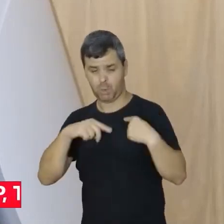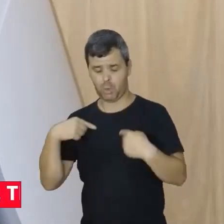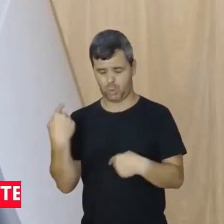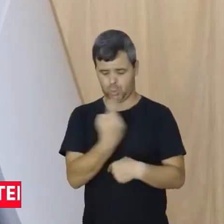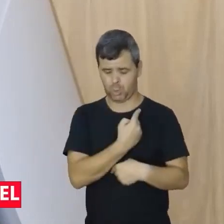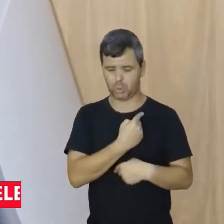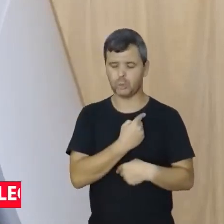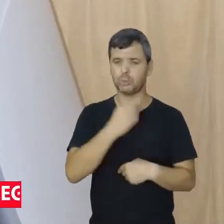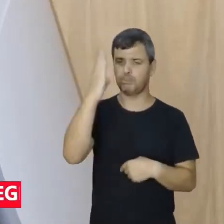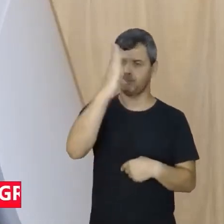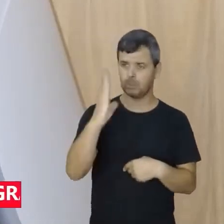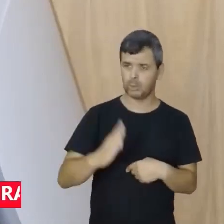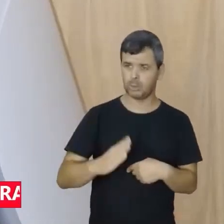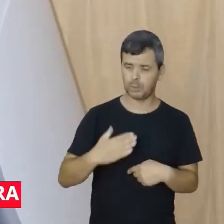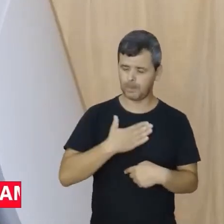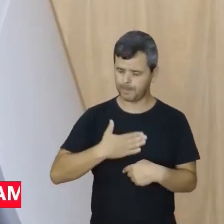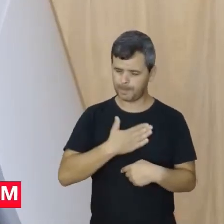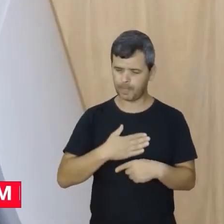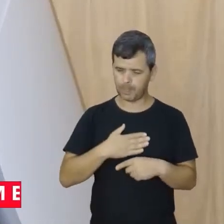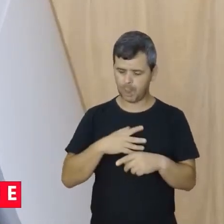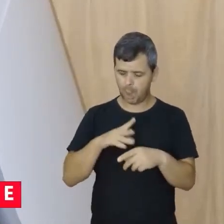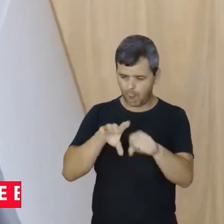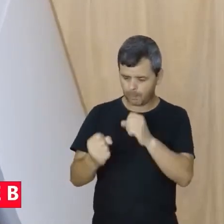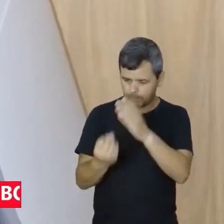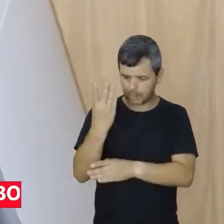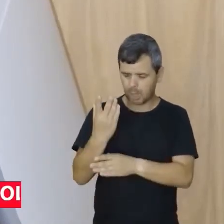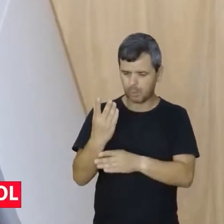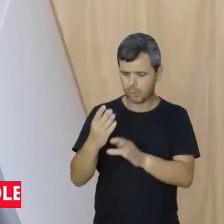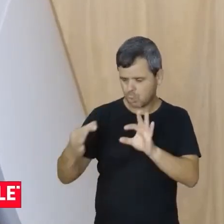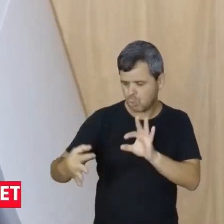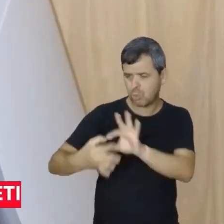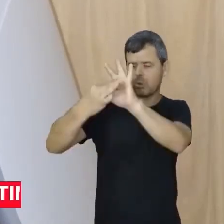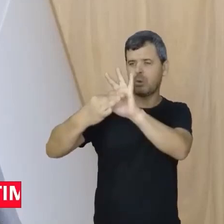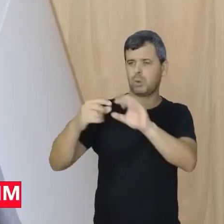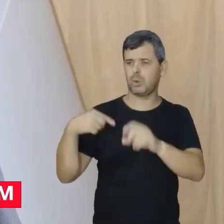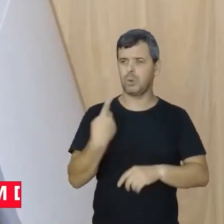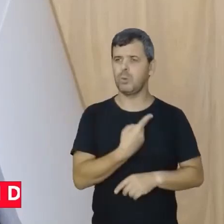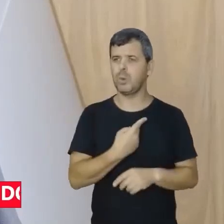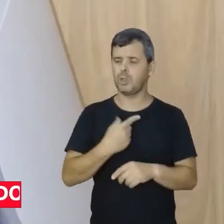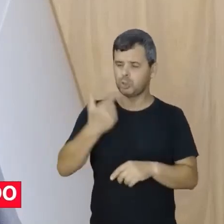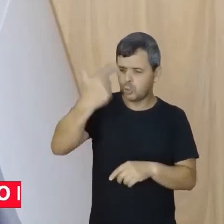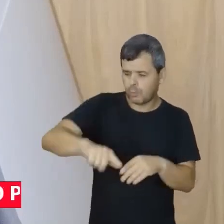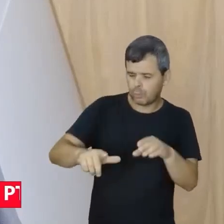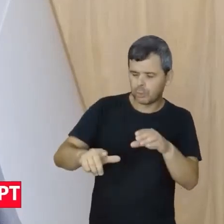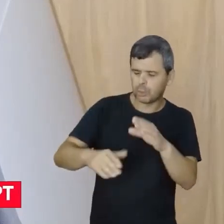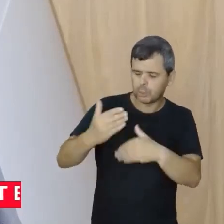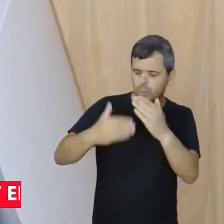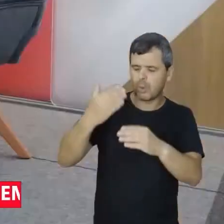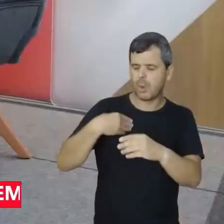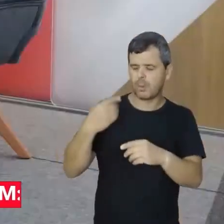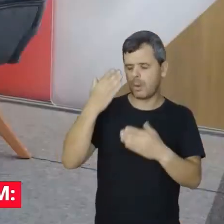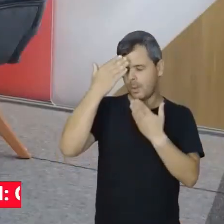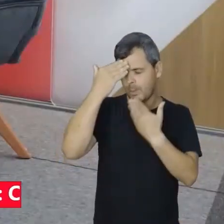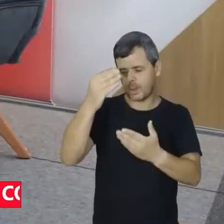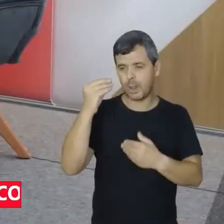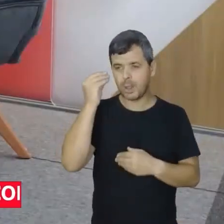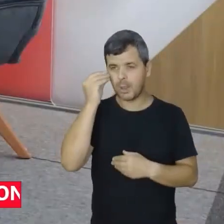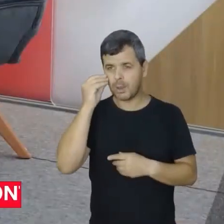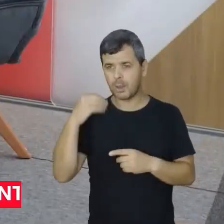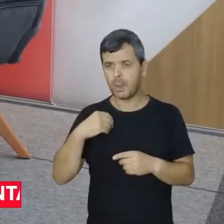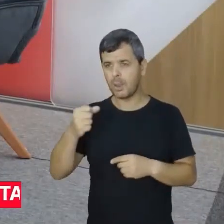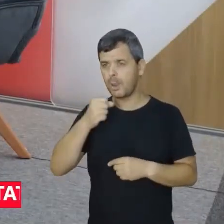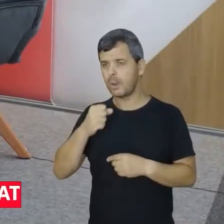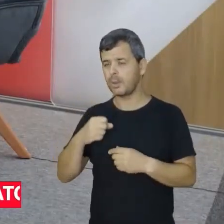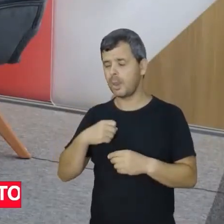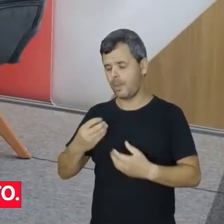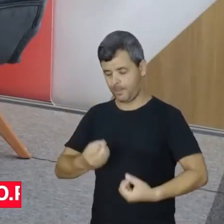nosso querido Brasil para formar essa potente união para a gente reconstruí-lo novamente. Muito obrigado, Amanda. Obrigada pela entrevista,